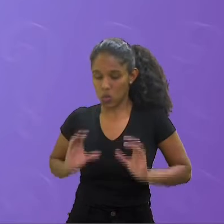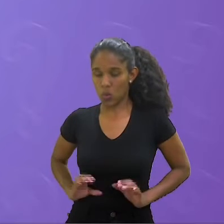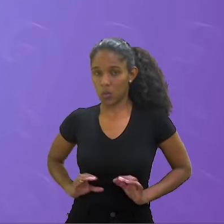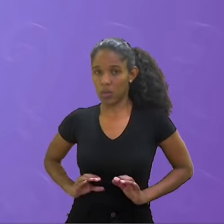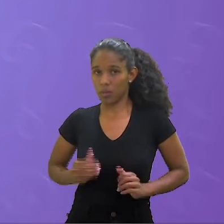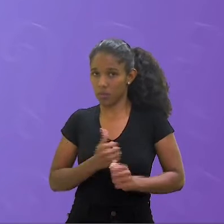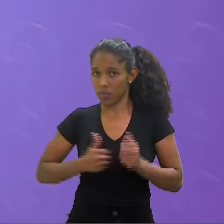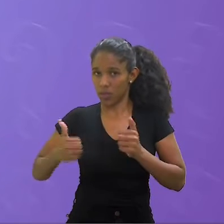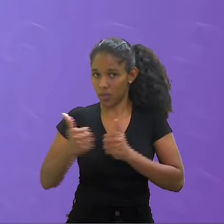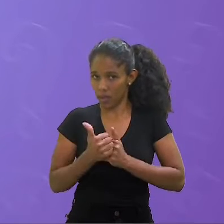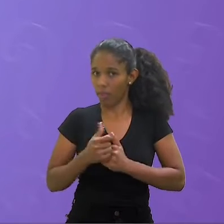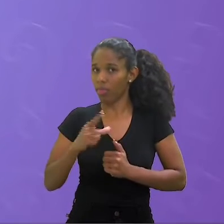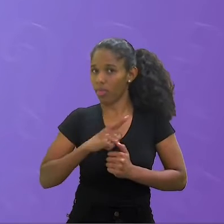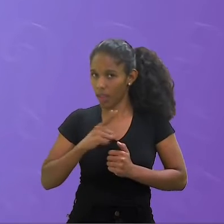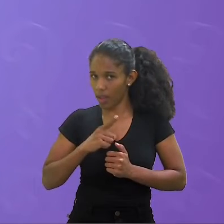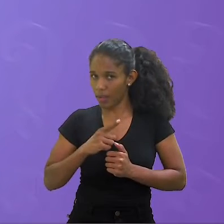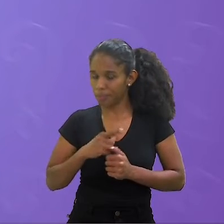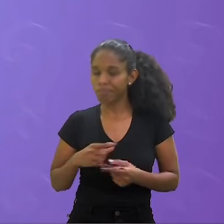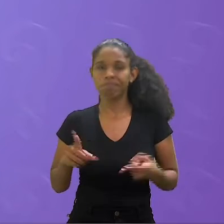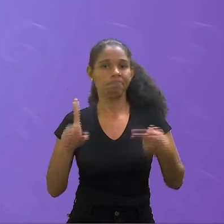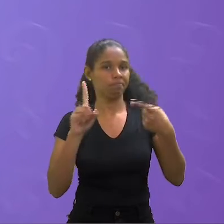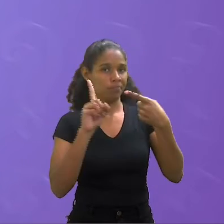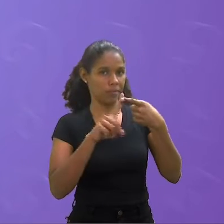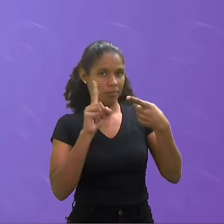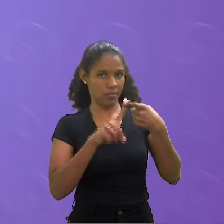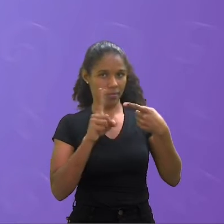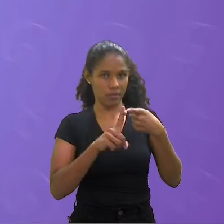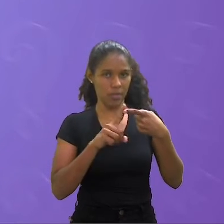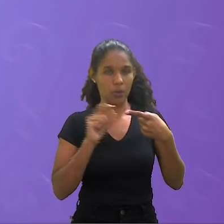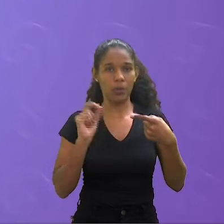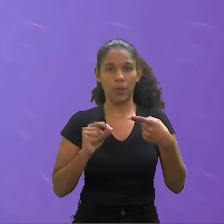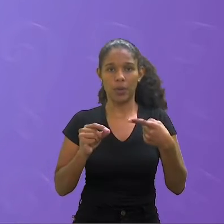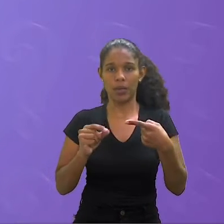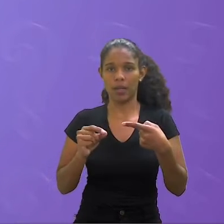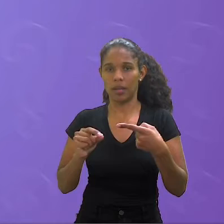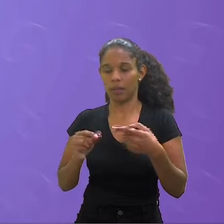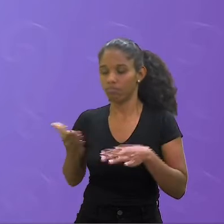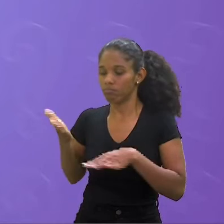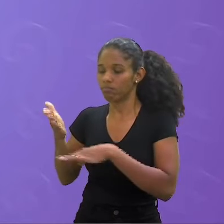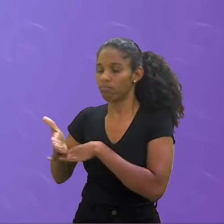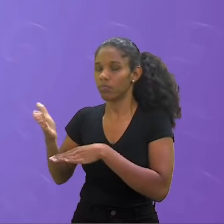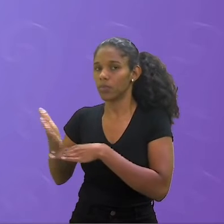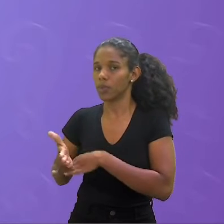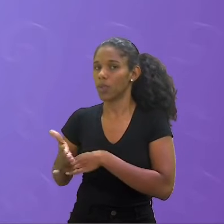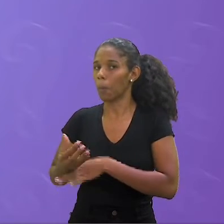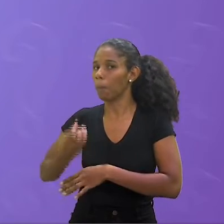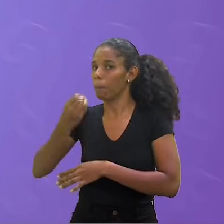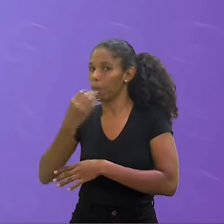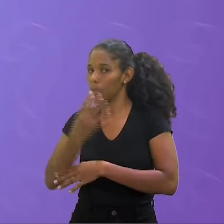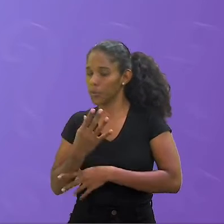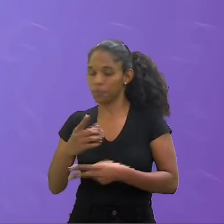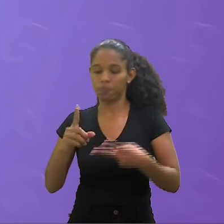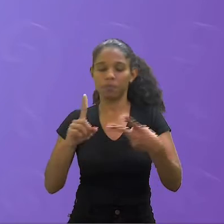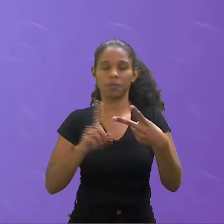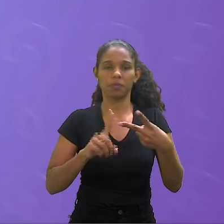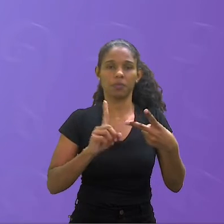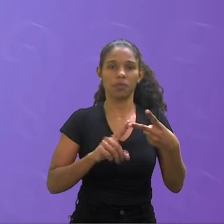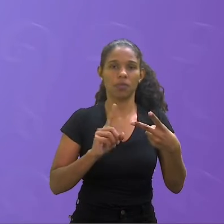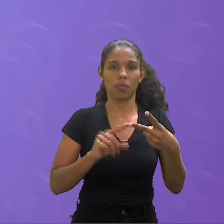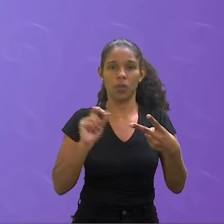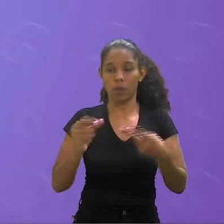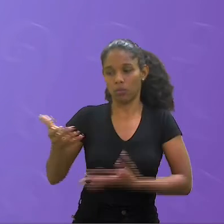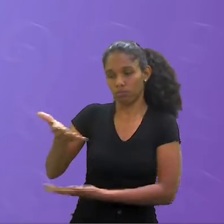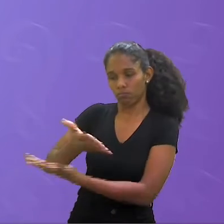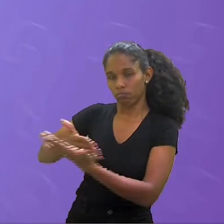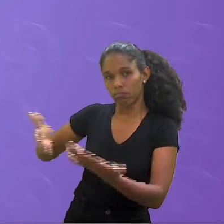crianças? Primeiro, abordagens ativas. Segundo, valorize a interação. Terceiro,